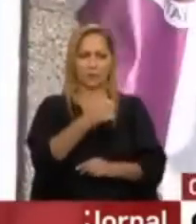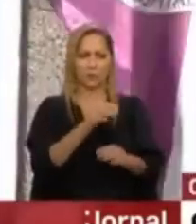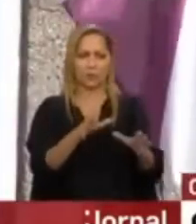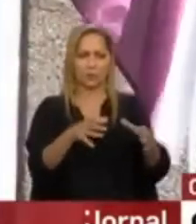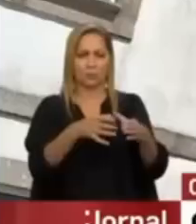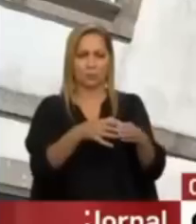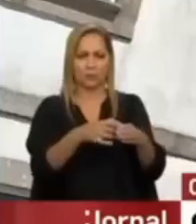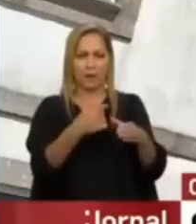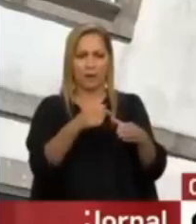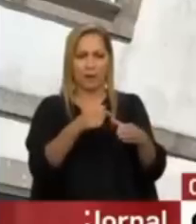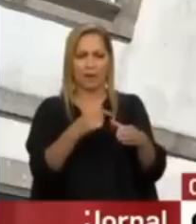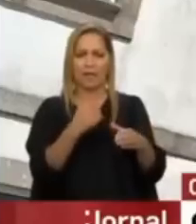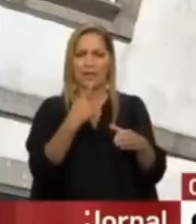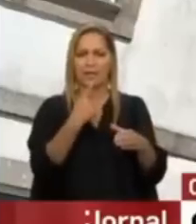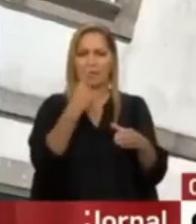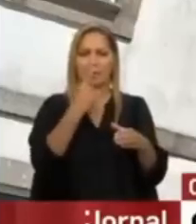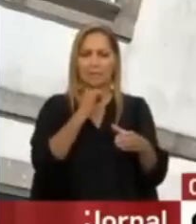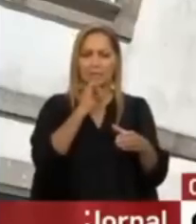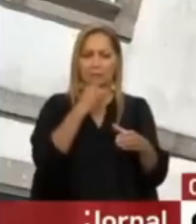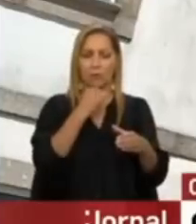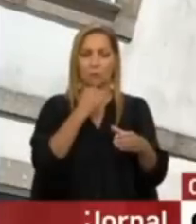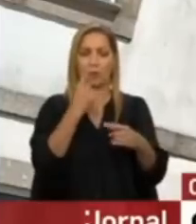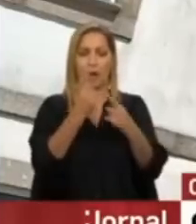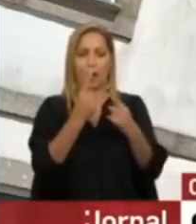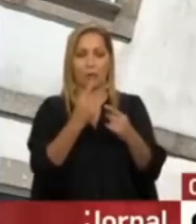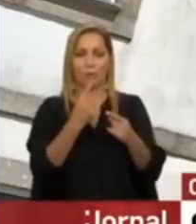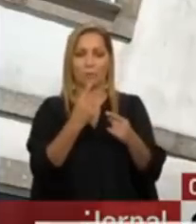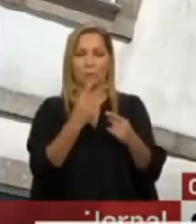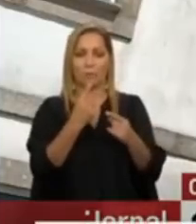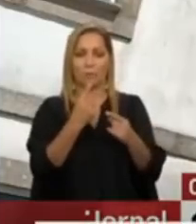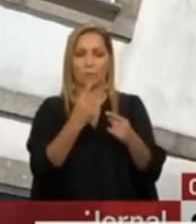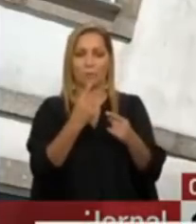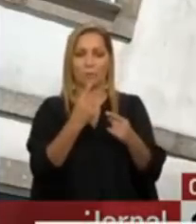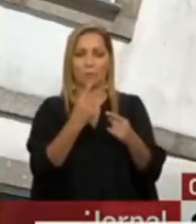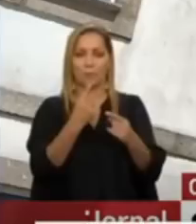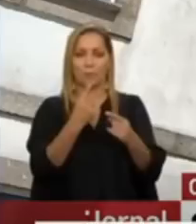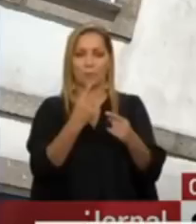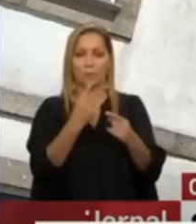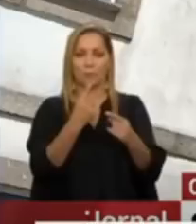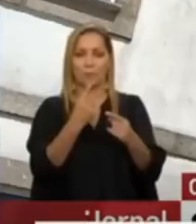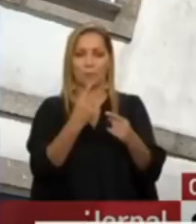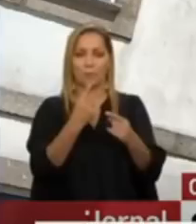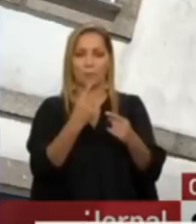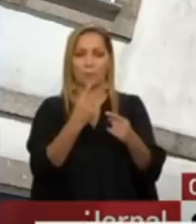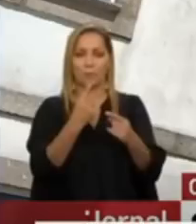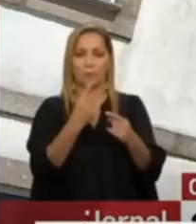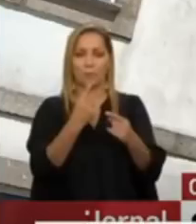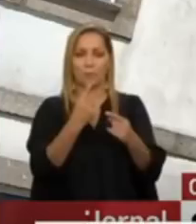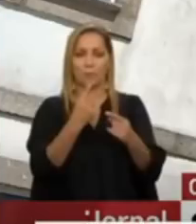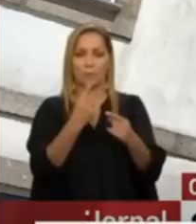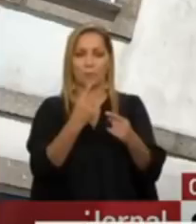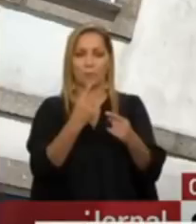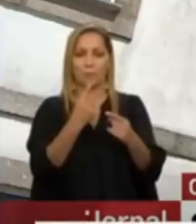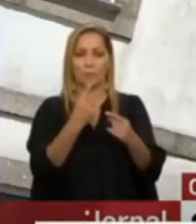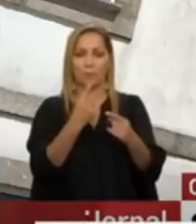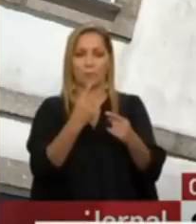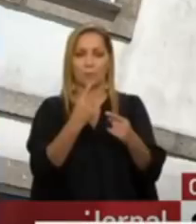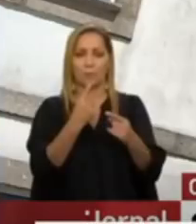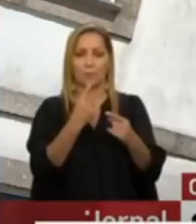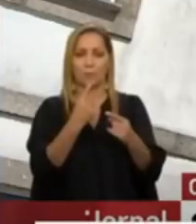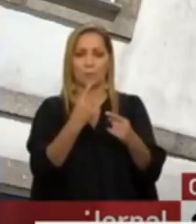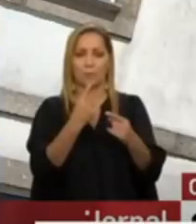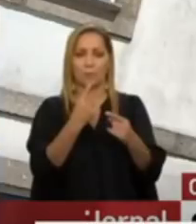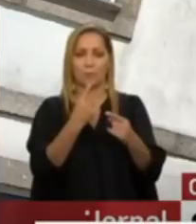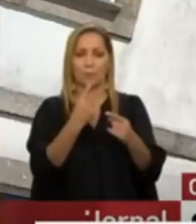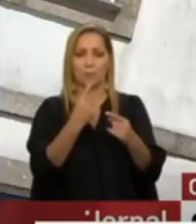comunidade, anónimas e assinadas. Ampliações. Eu por acaso, assim que colocou esta parte que era para condenar, porque o povo português